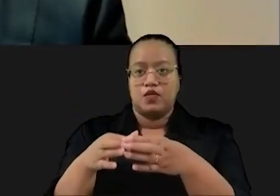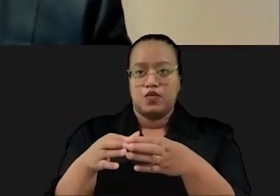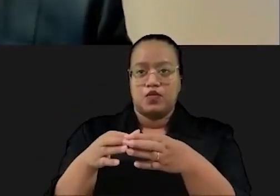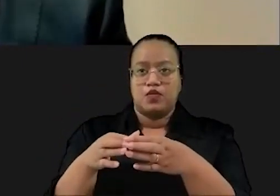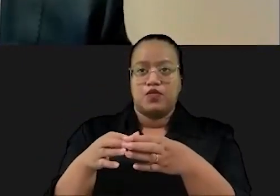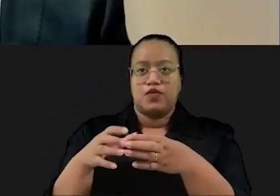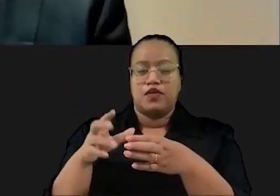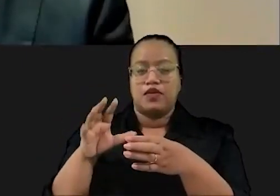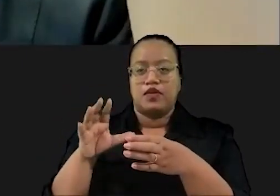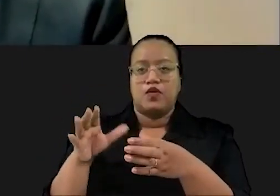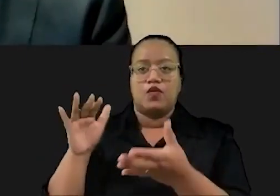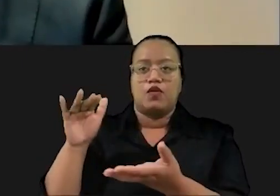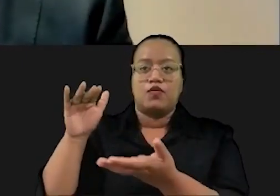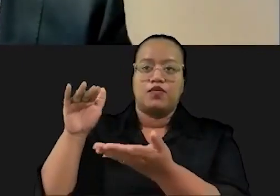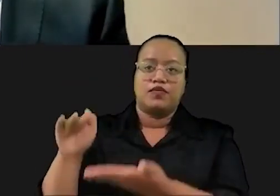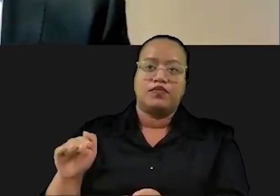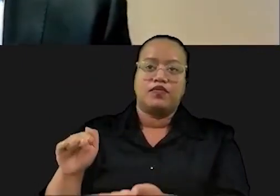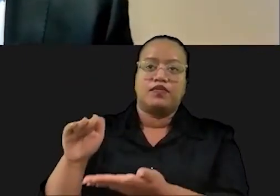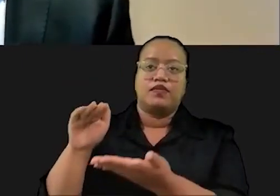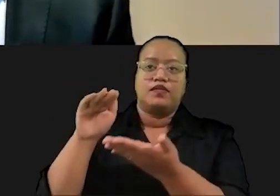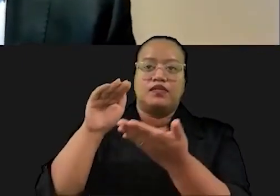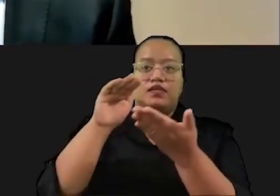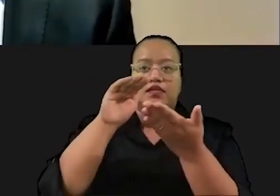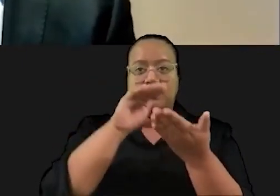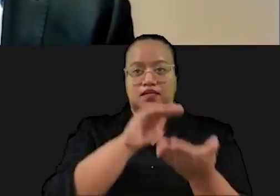processos em conjunto para um outro local, né?